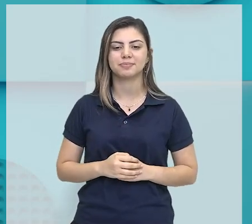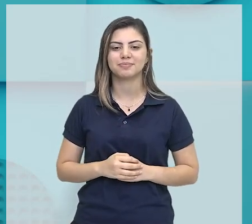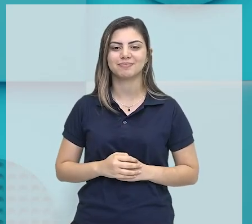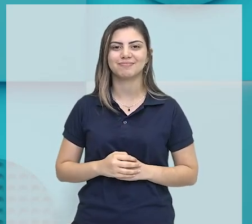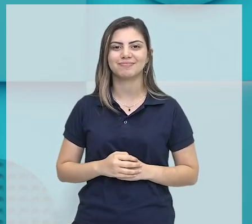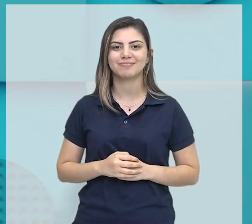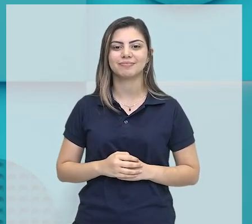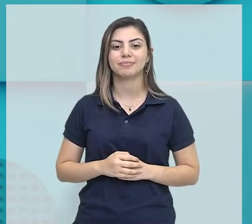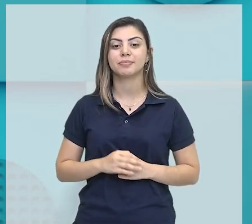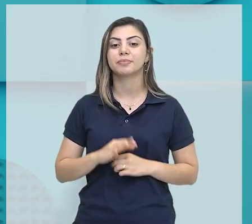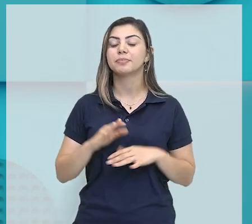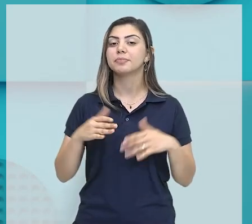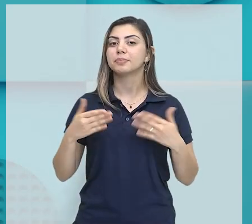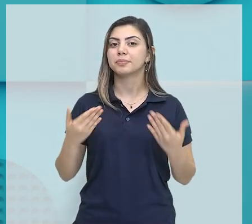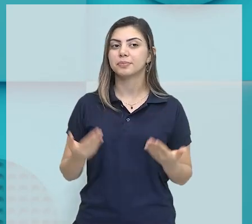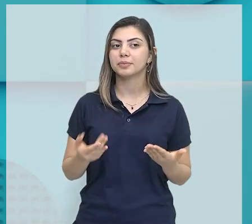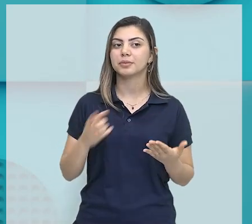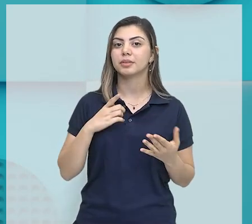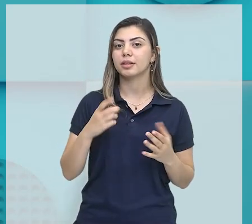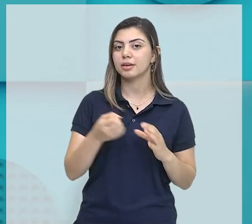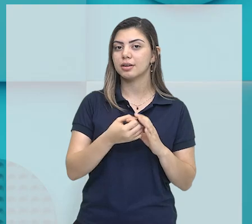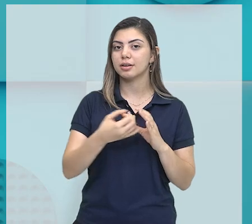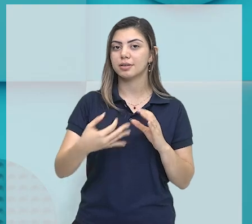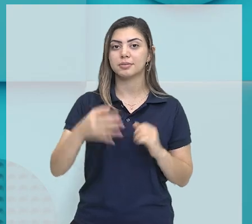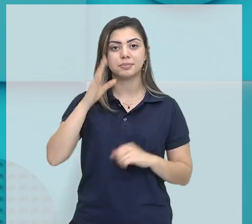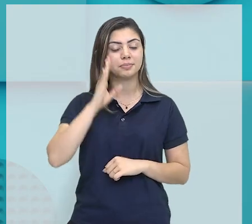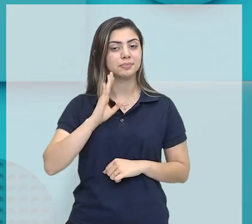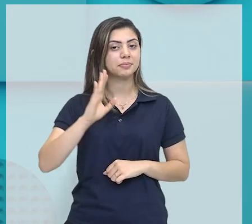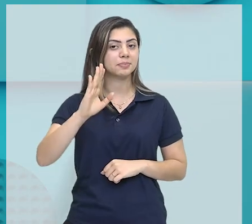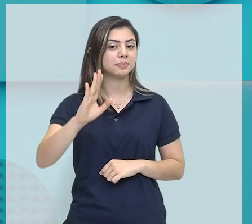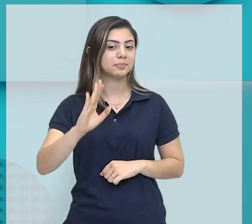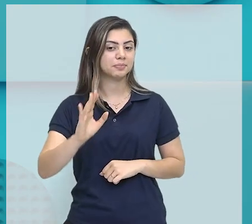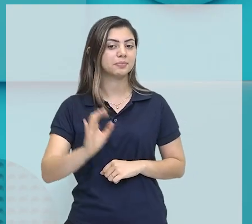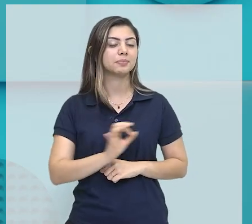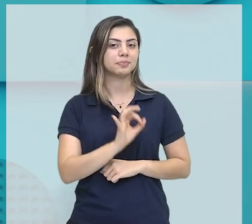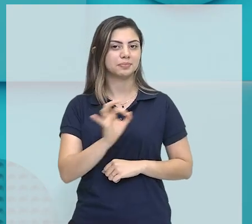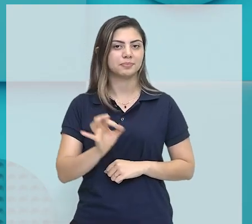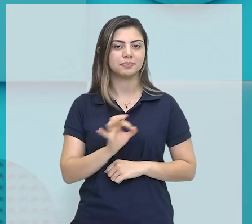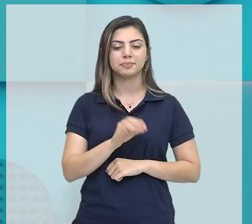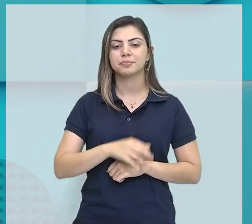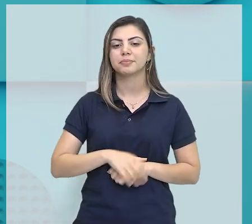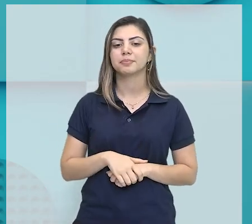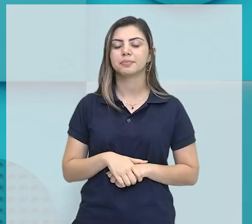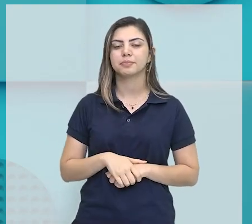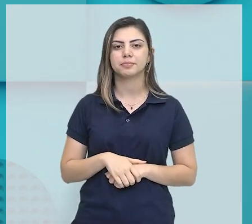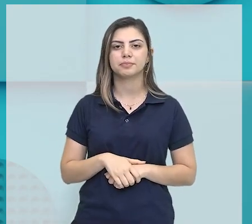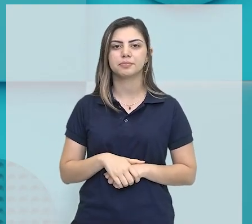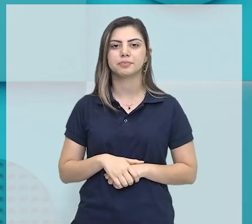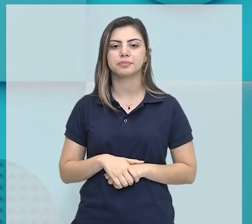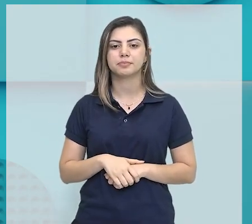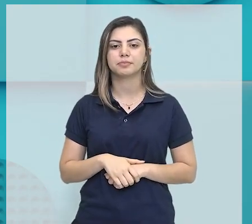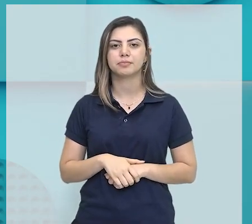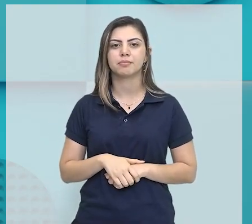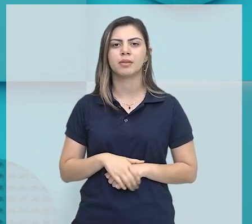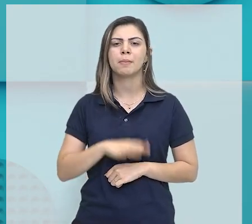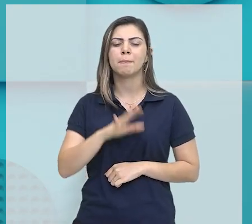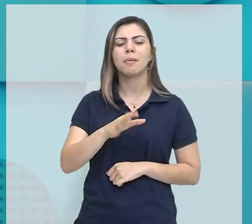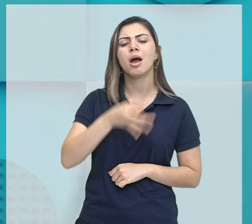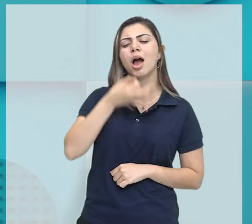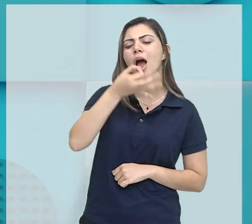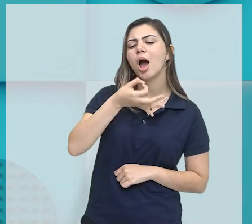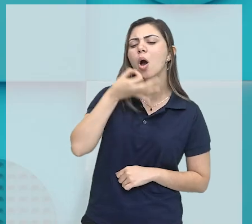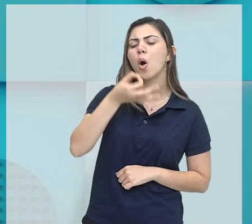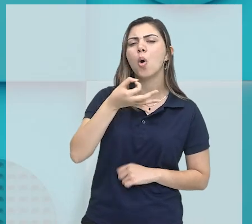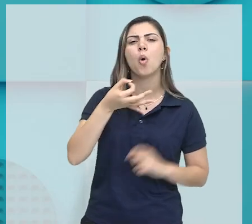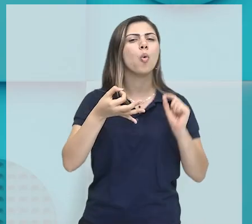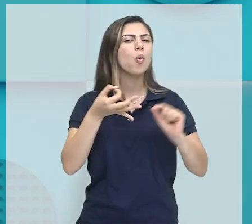Então, é isso, né, dos elementos principais. E o que é esse argumento? Né? A